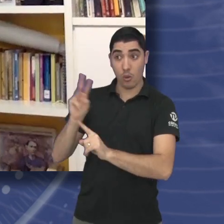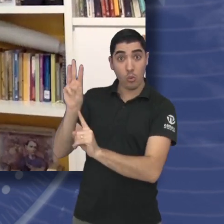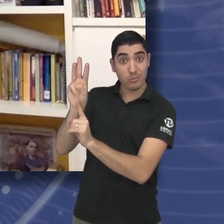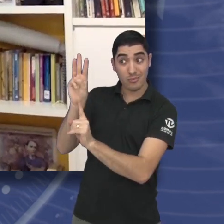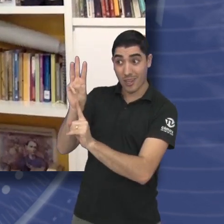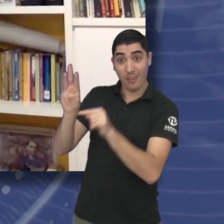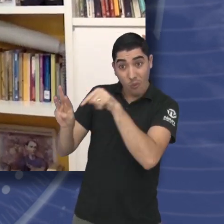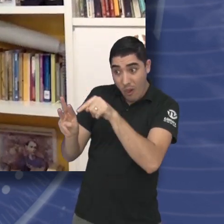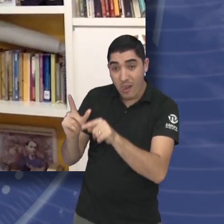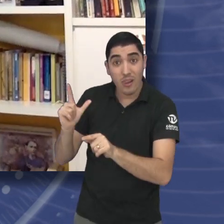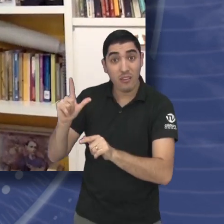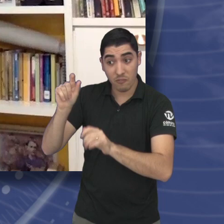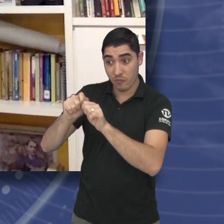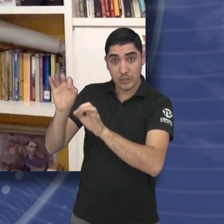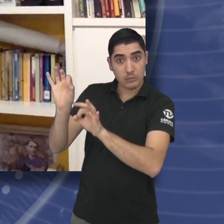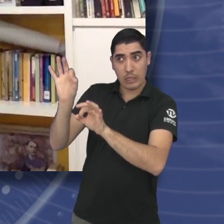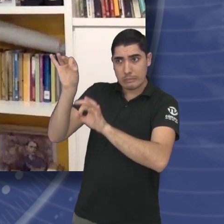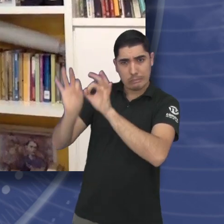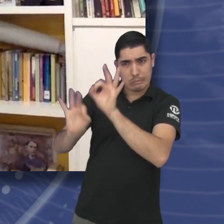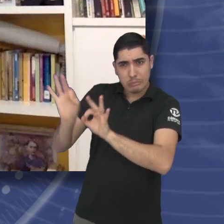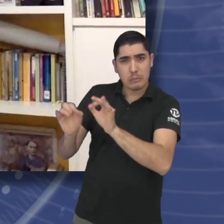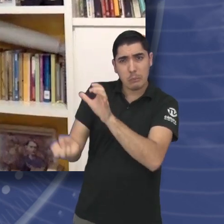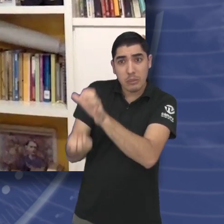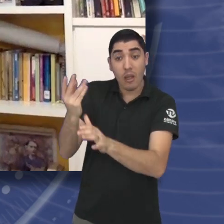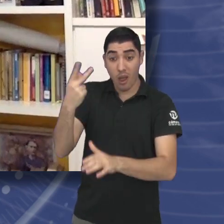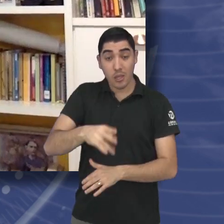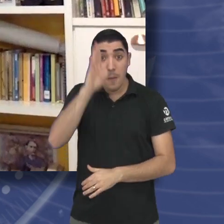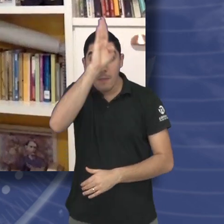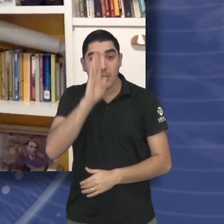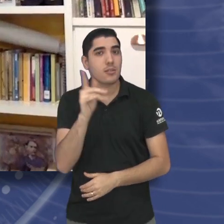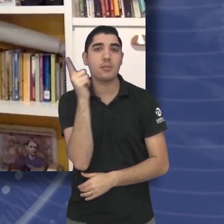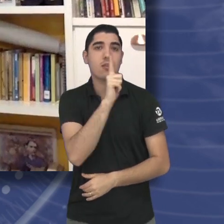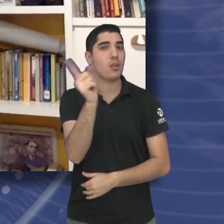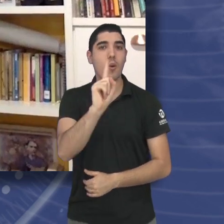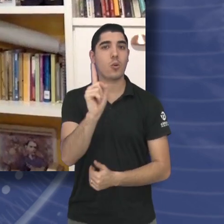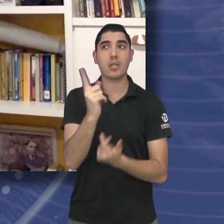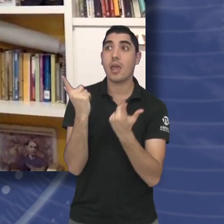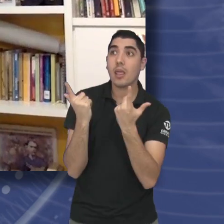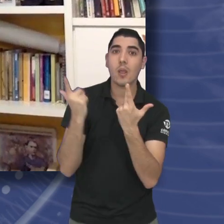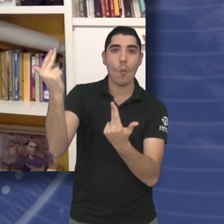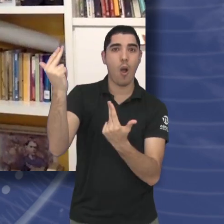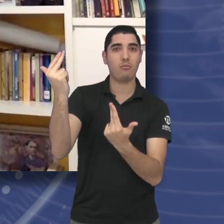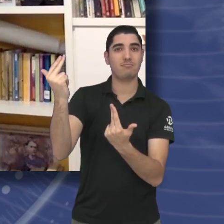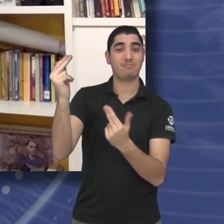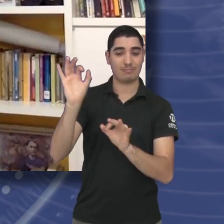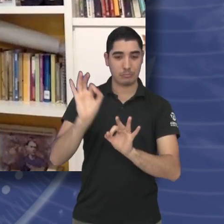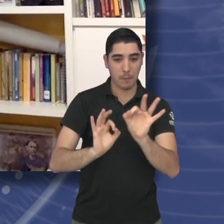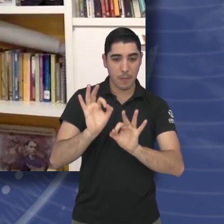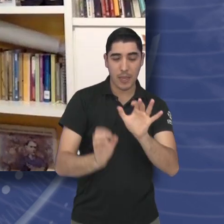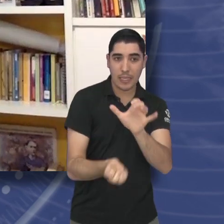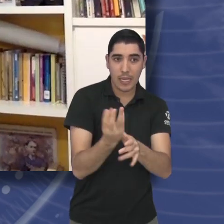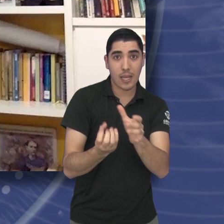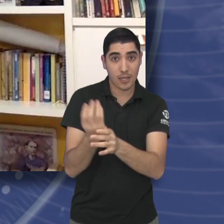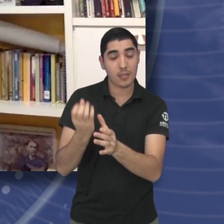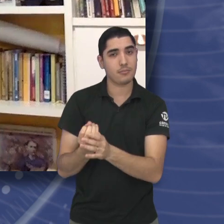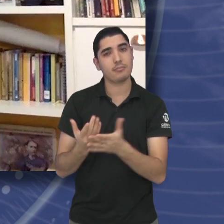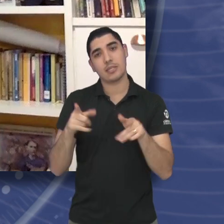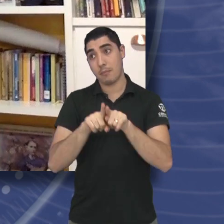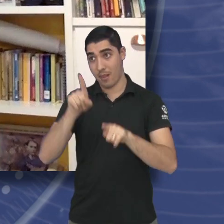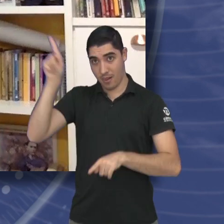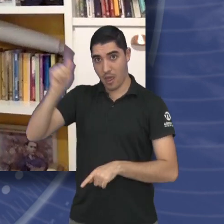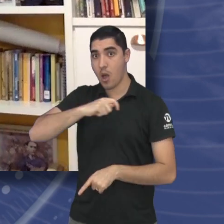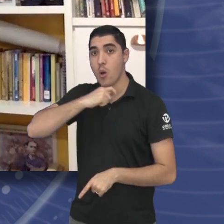uma produção suficiente, não é autossuficiente em produção de trigo. Também a gente tem, a partir da